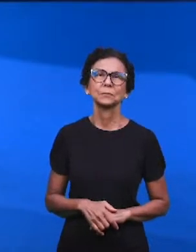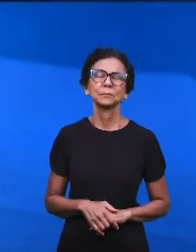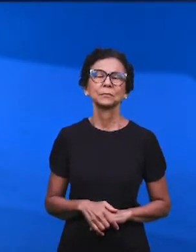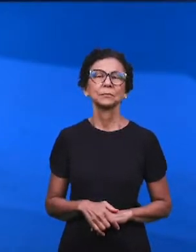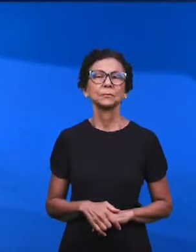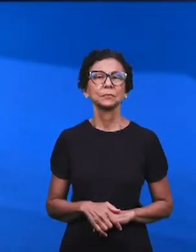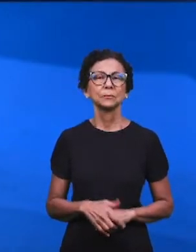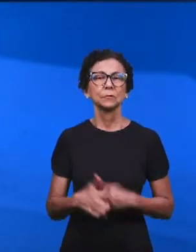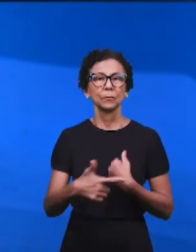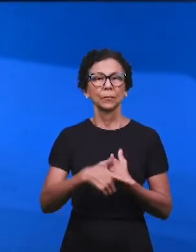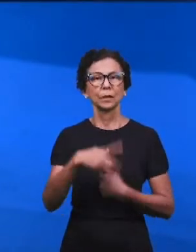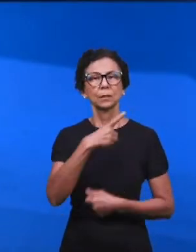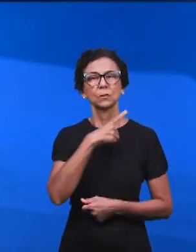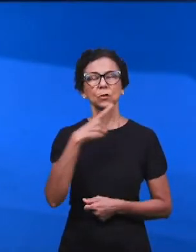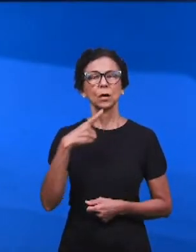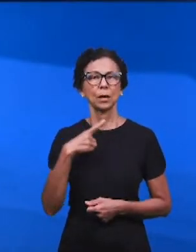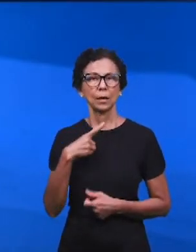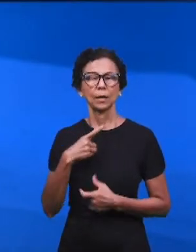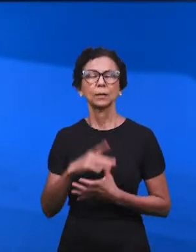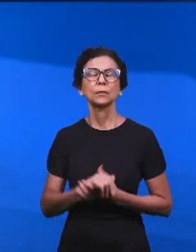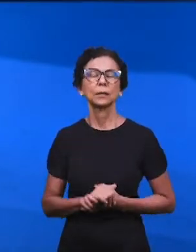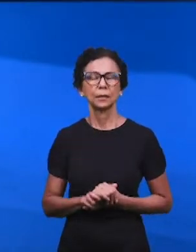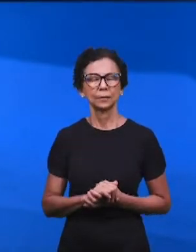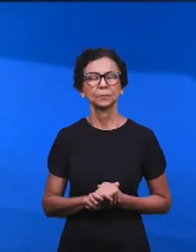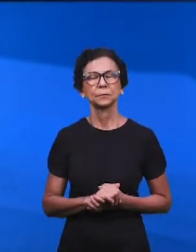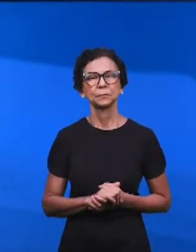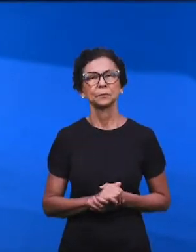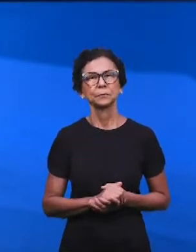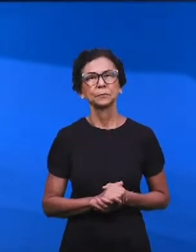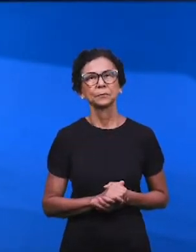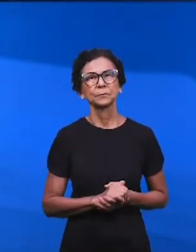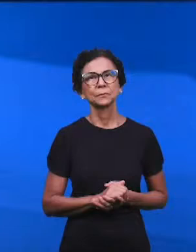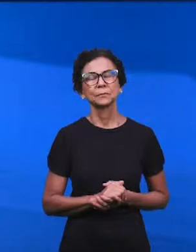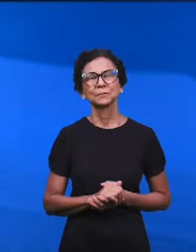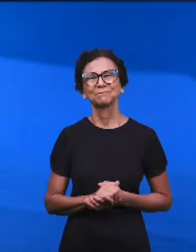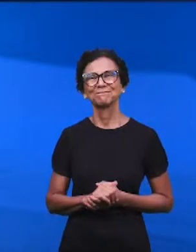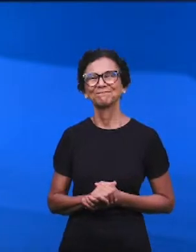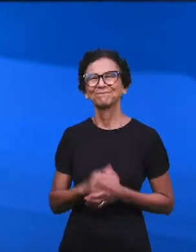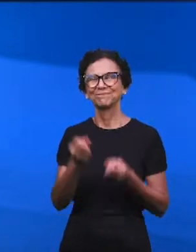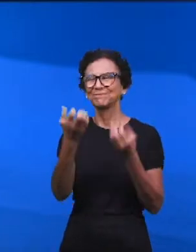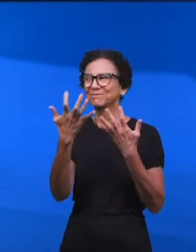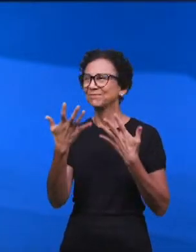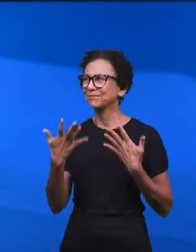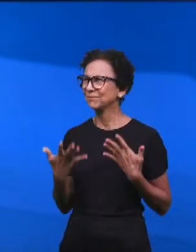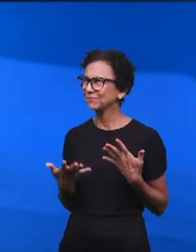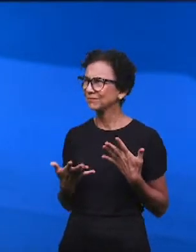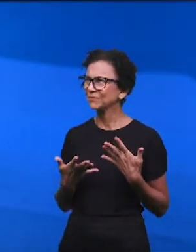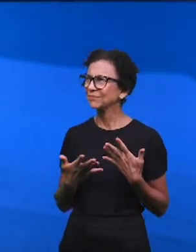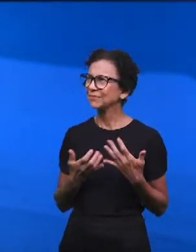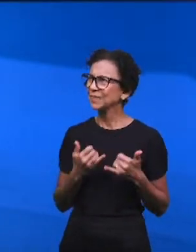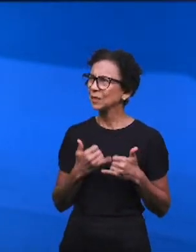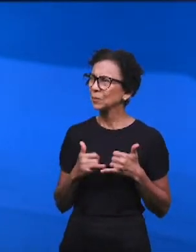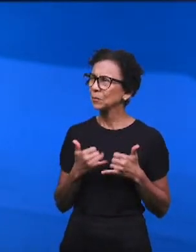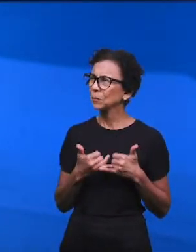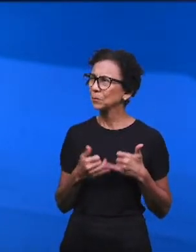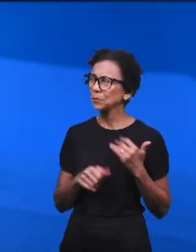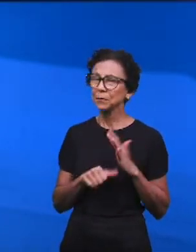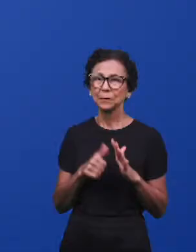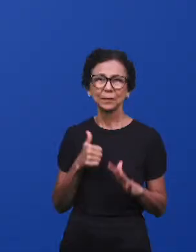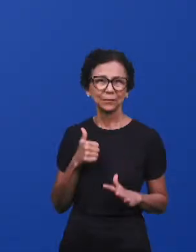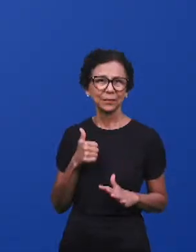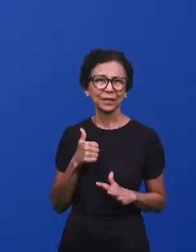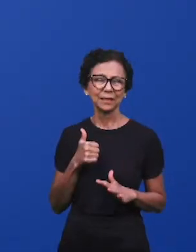estado do Alagoas. Adonis, muito bem-vindo. Parece que é a primeira vez que você está participando. Que Deus abençoe. Seja muito bem-vindo. A paz do